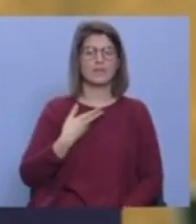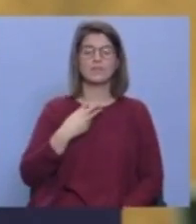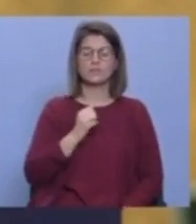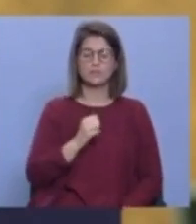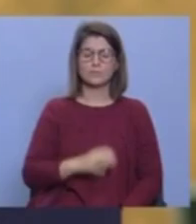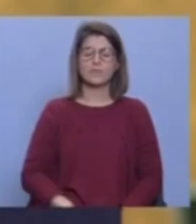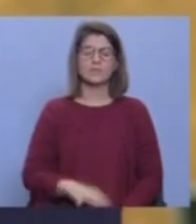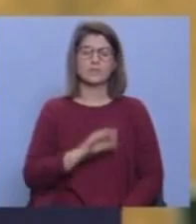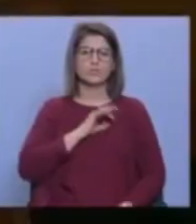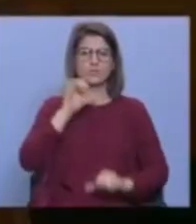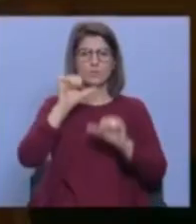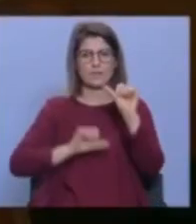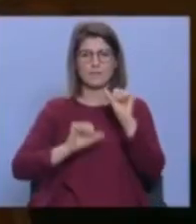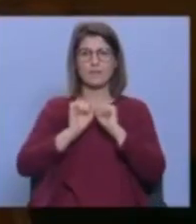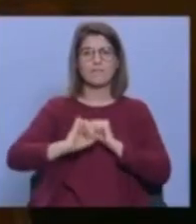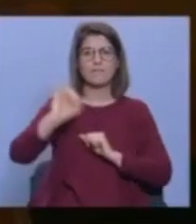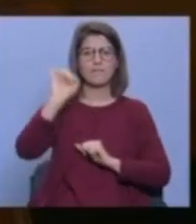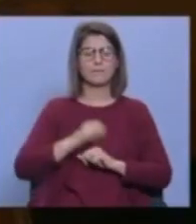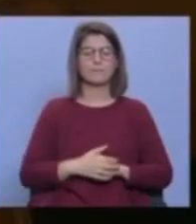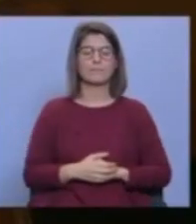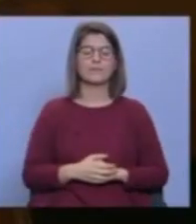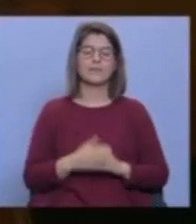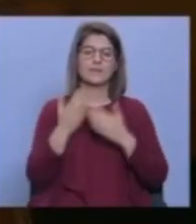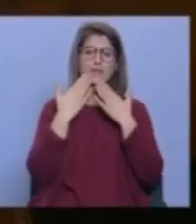Palavra do Senhor.